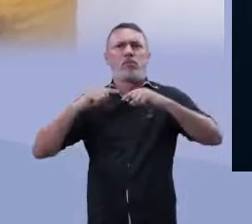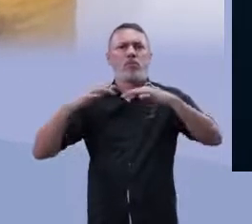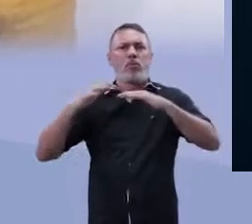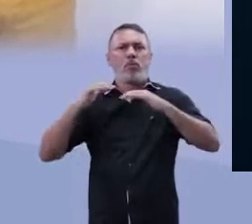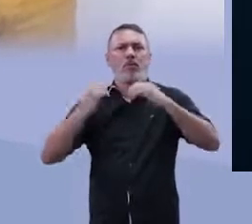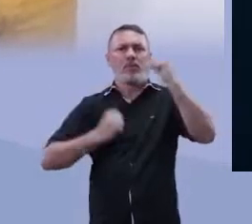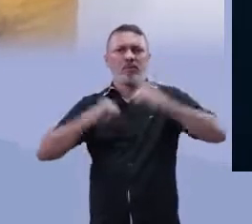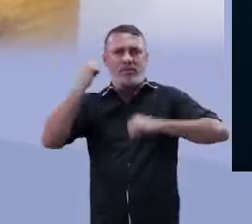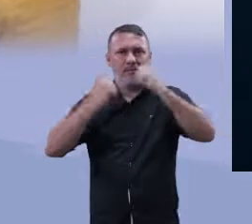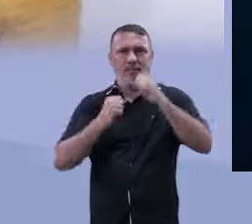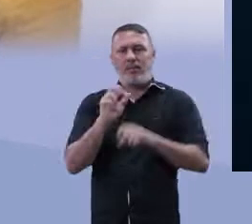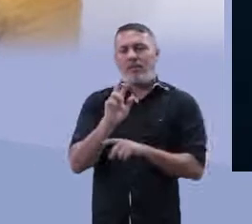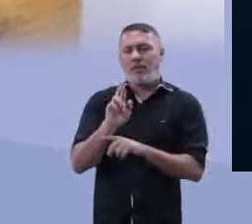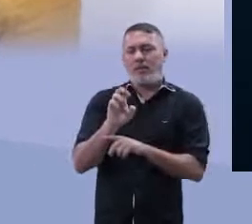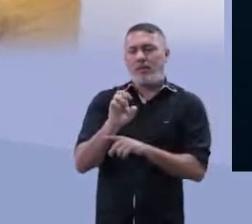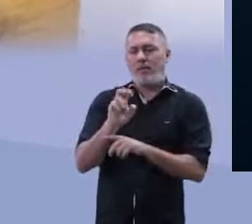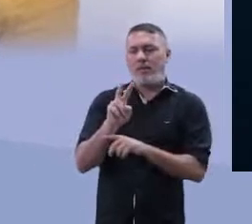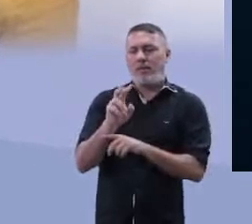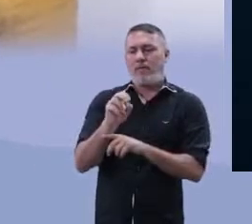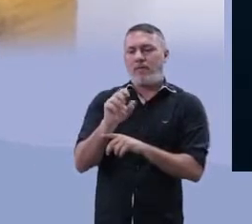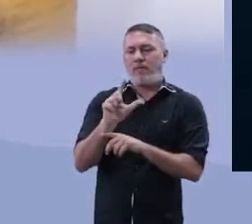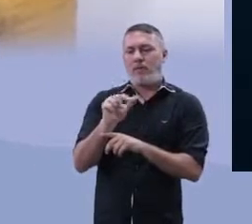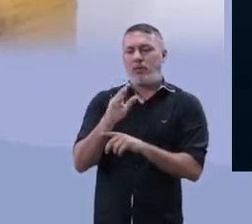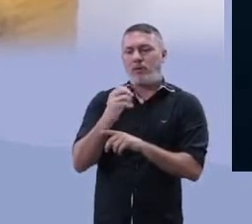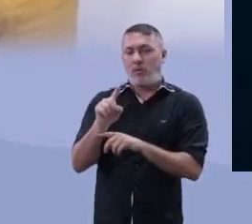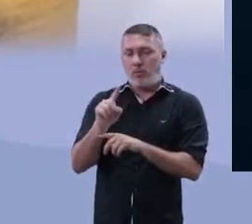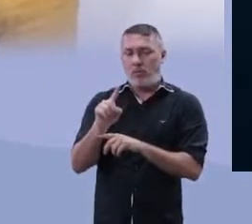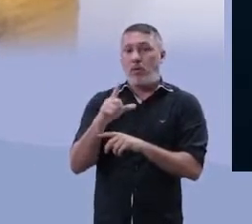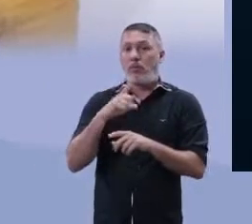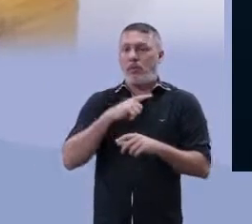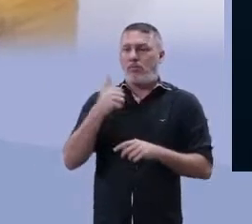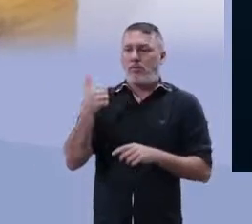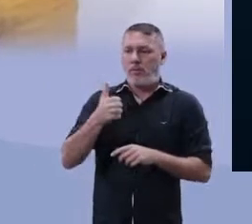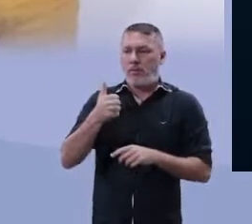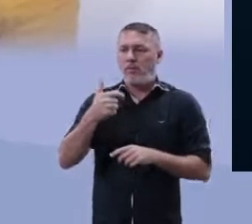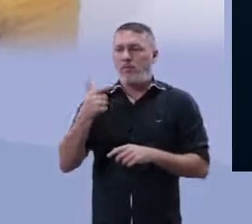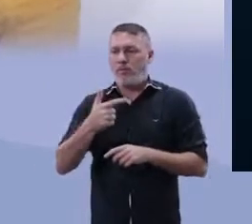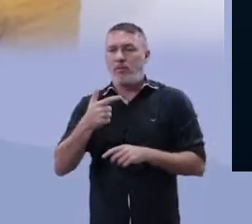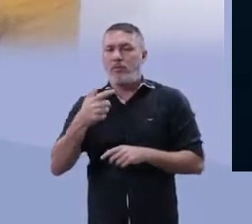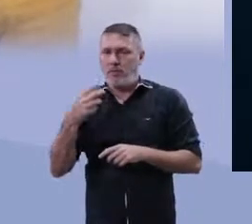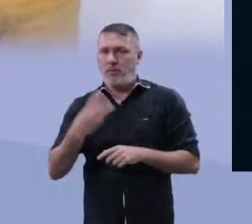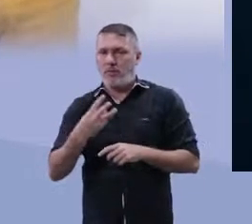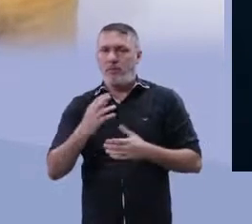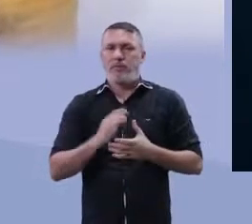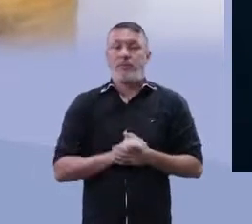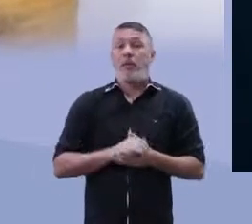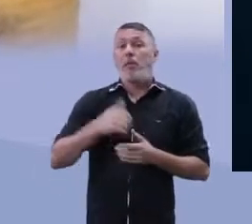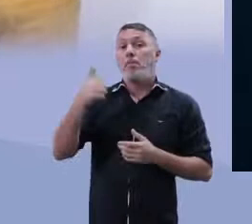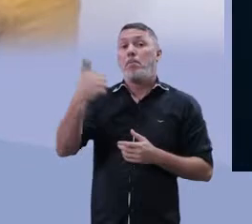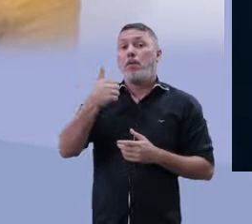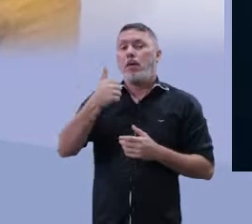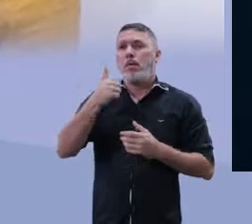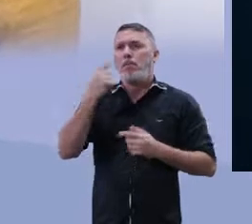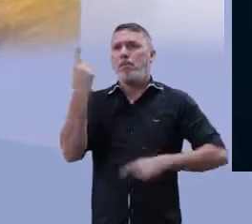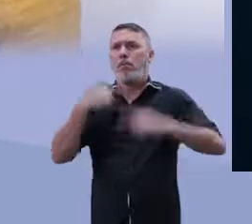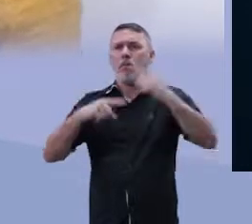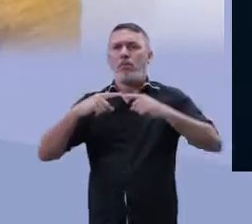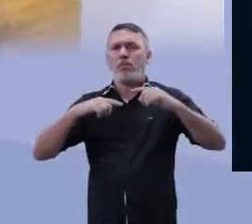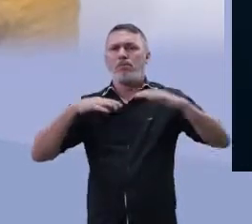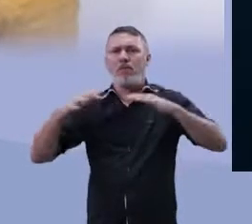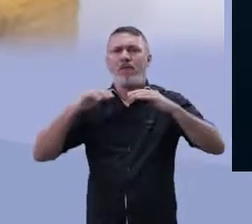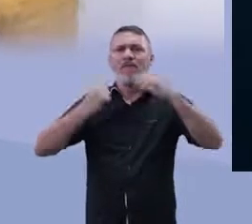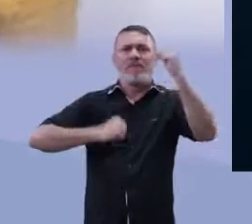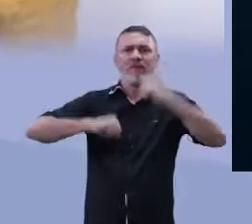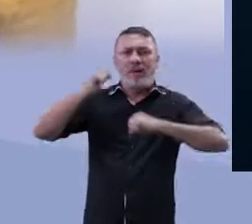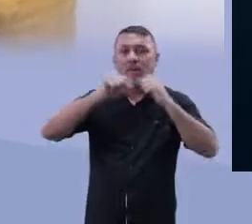revoluções industriais, tivemos a primeira revolução, a segunda revolução e a terceira revolução industrial. Falando da primeira revolução industrial, temos que